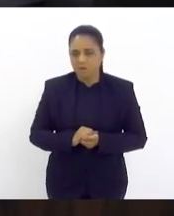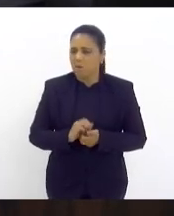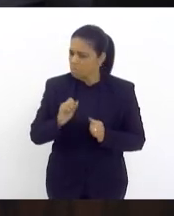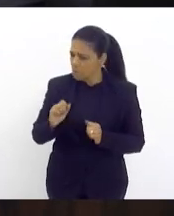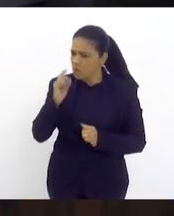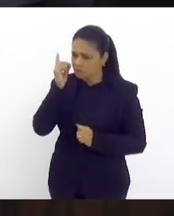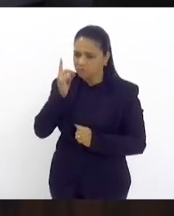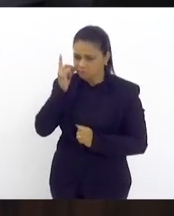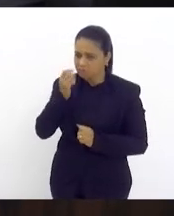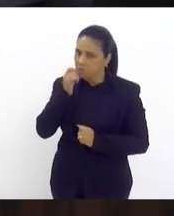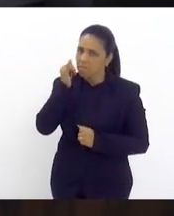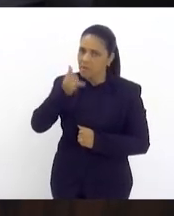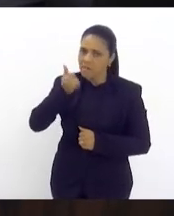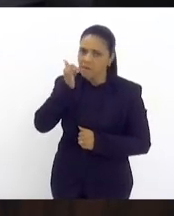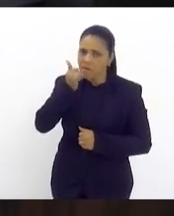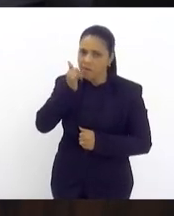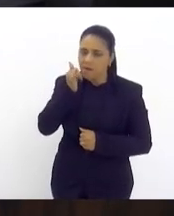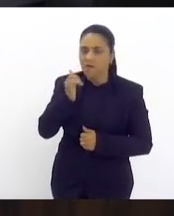deputado